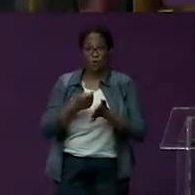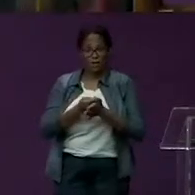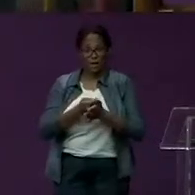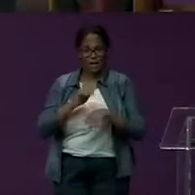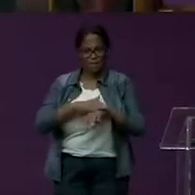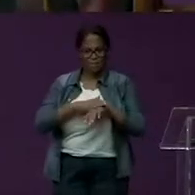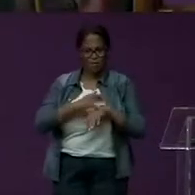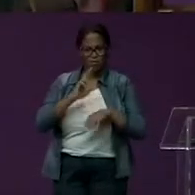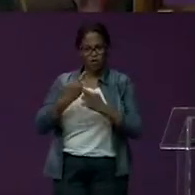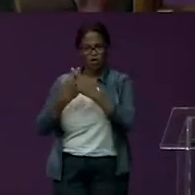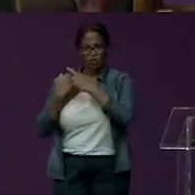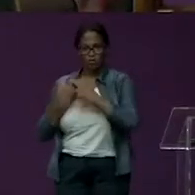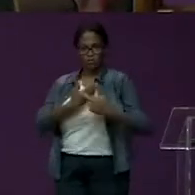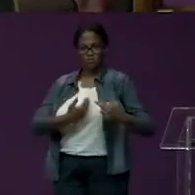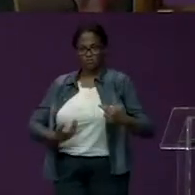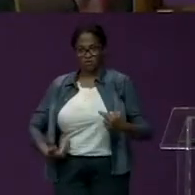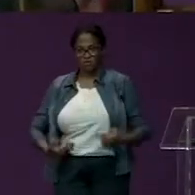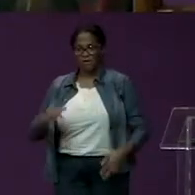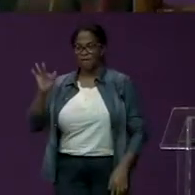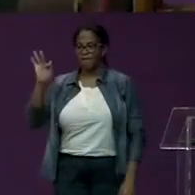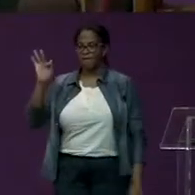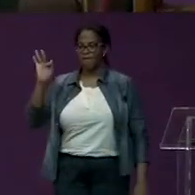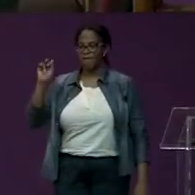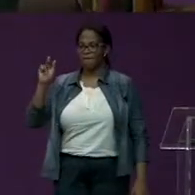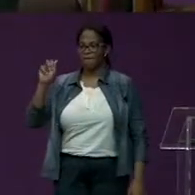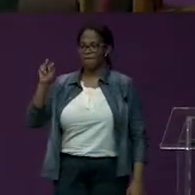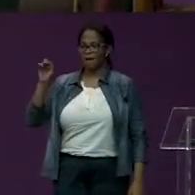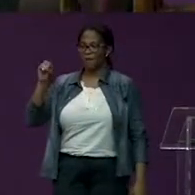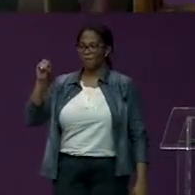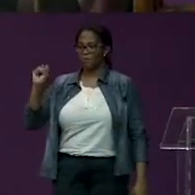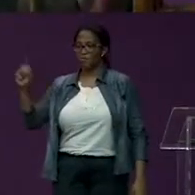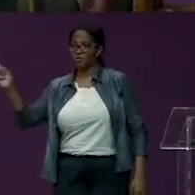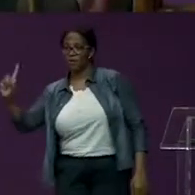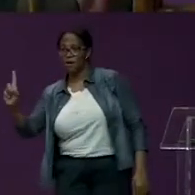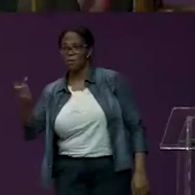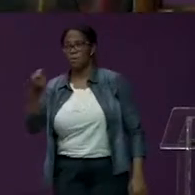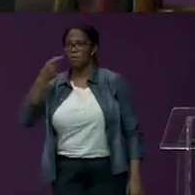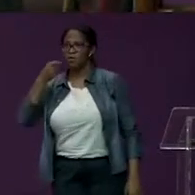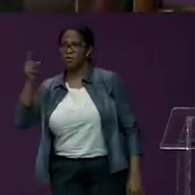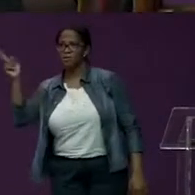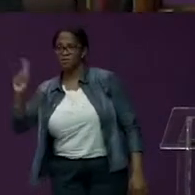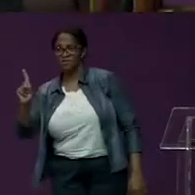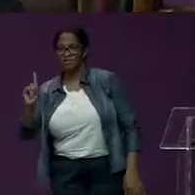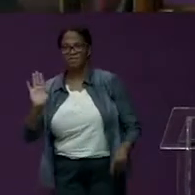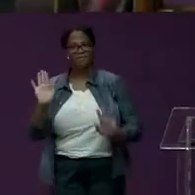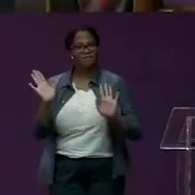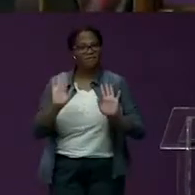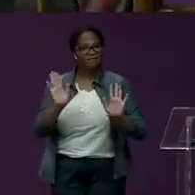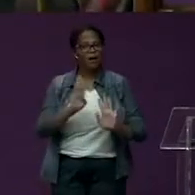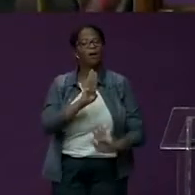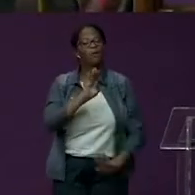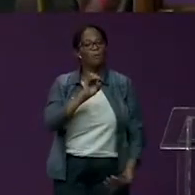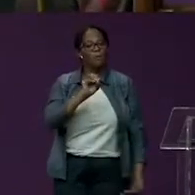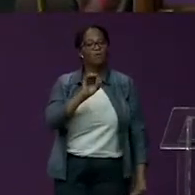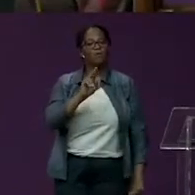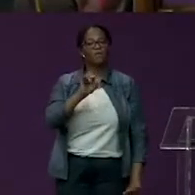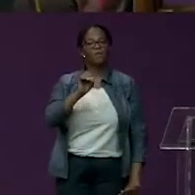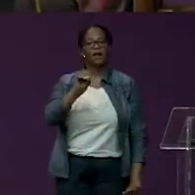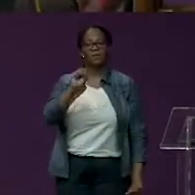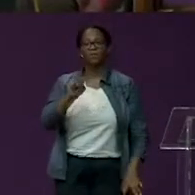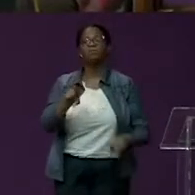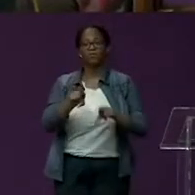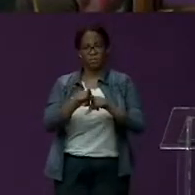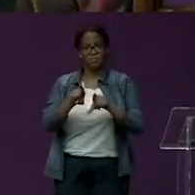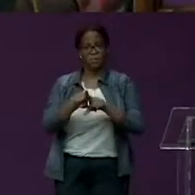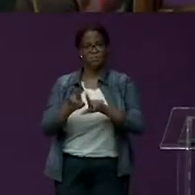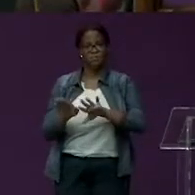estatal, fármacos não, medicamentos não. Então, acho que isso, e isso vale para os biofármacos também, é isso